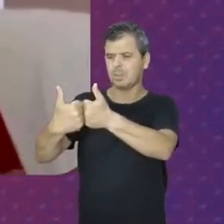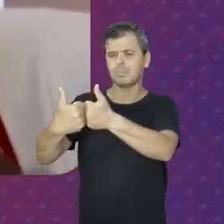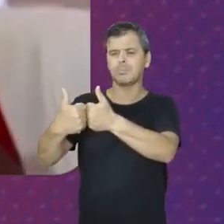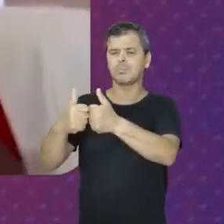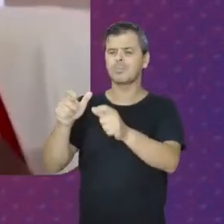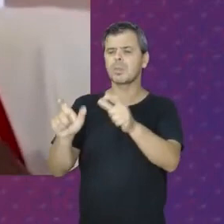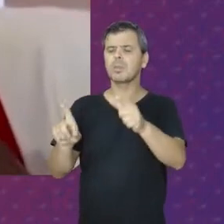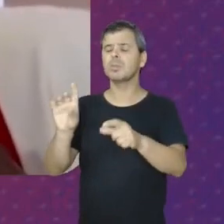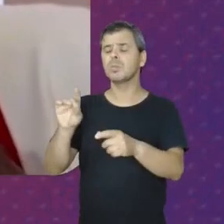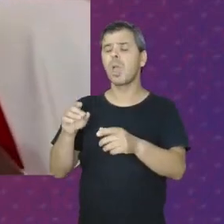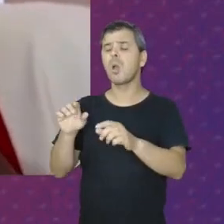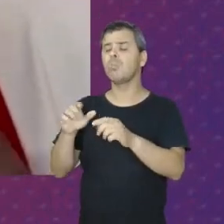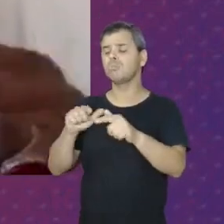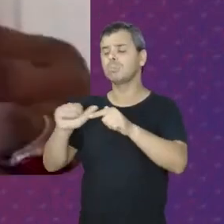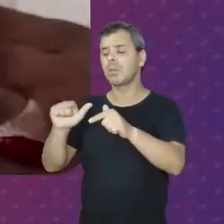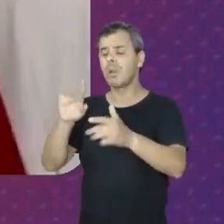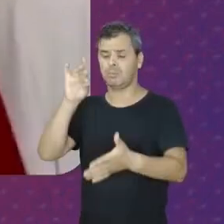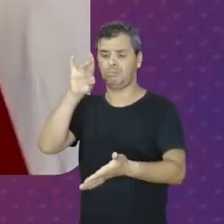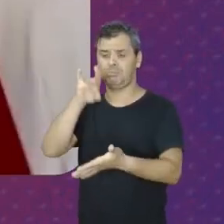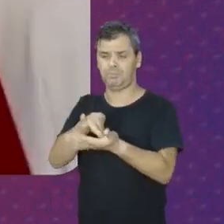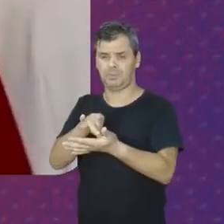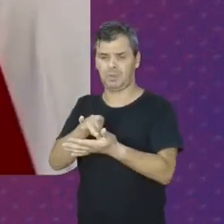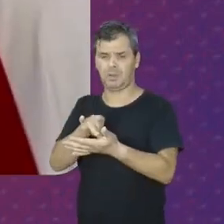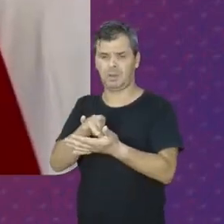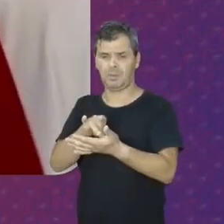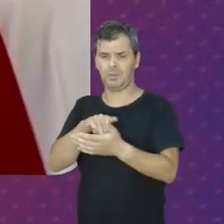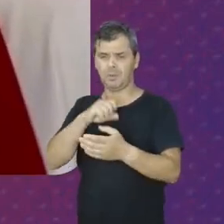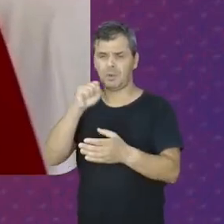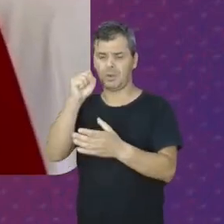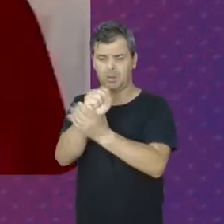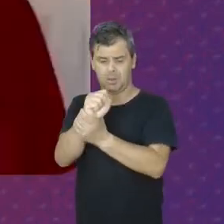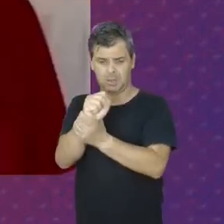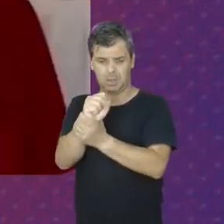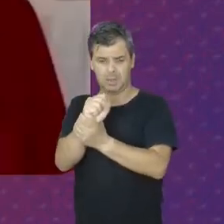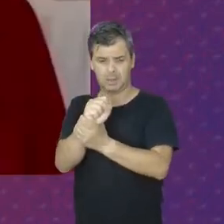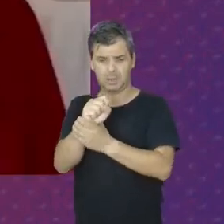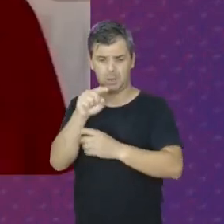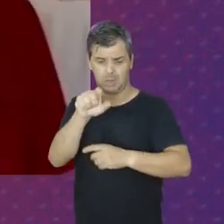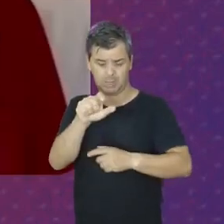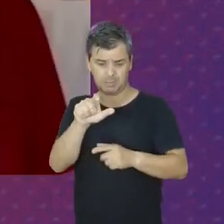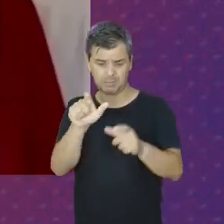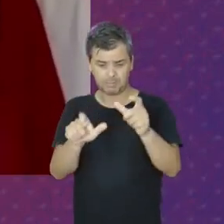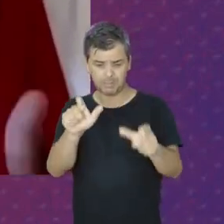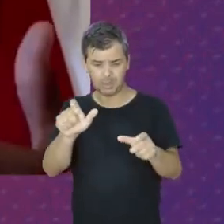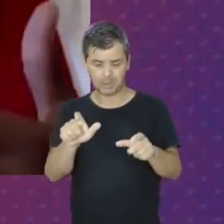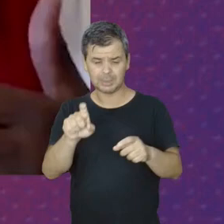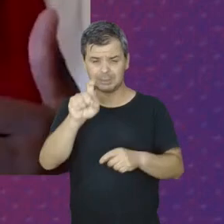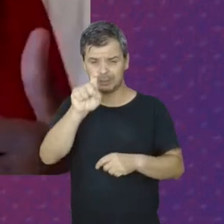ação afirmativa, porque vai garantir que as pessoas possam